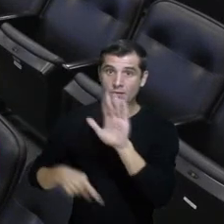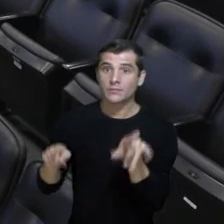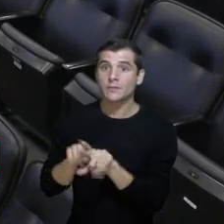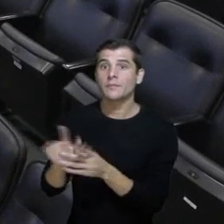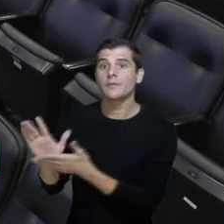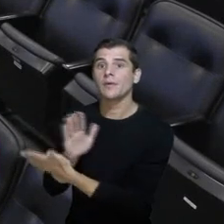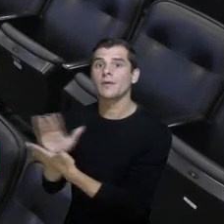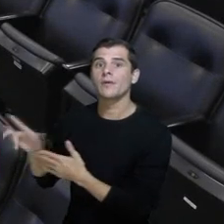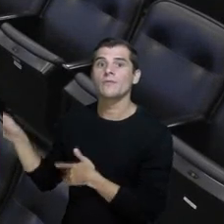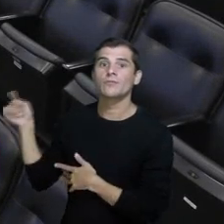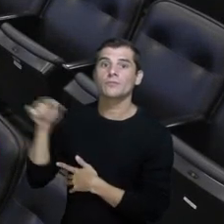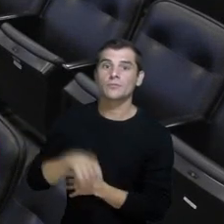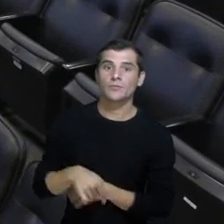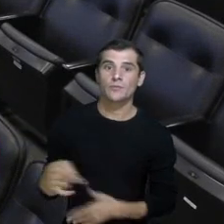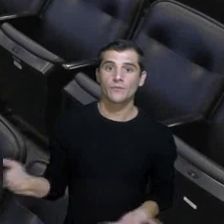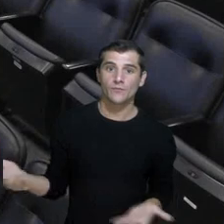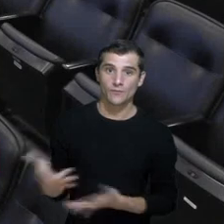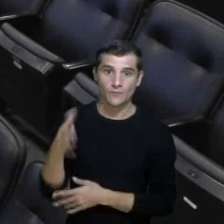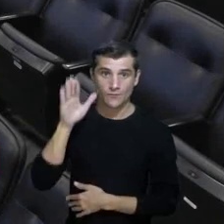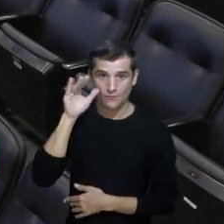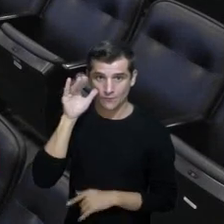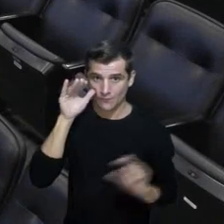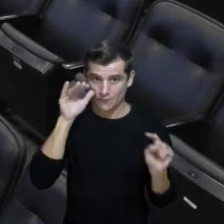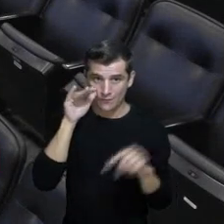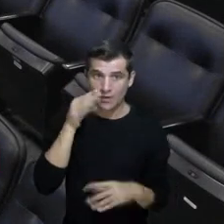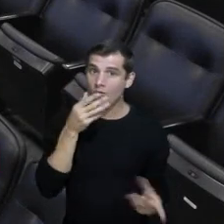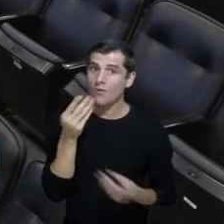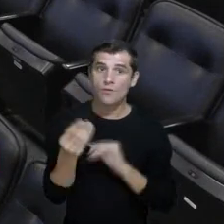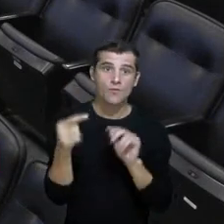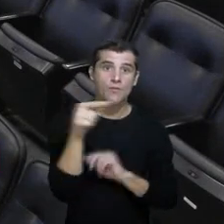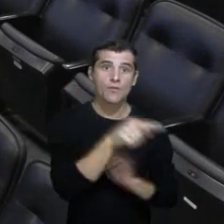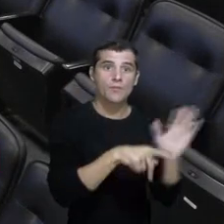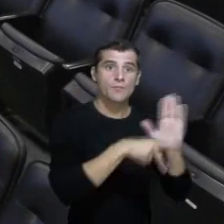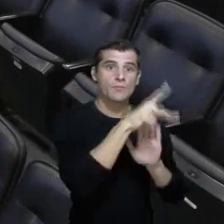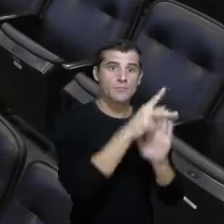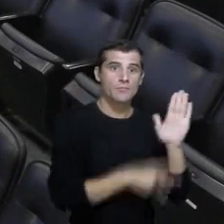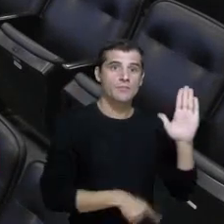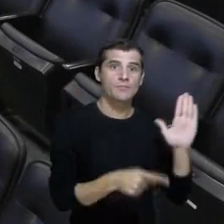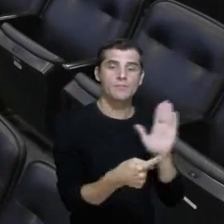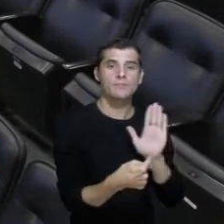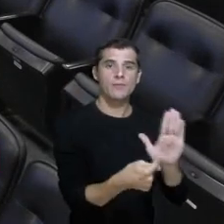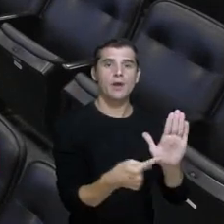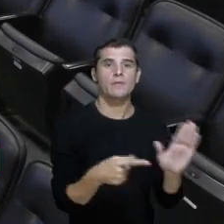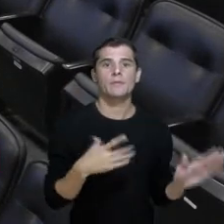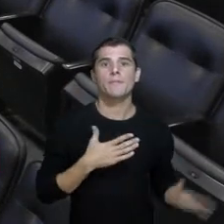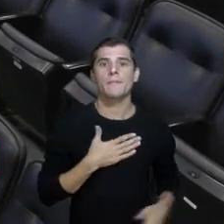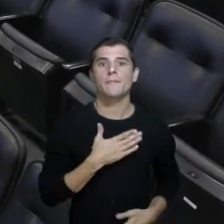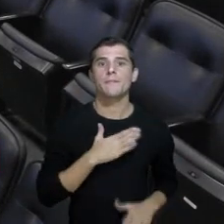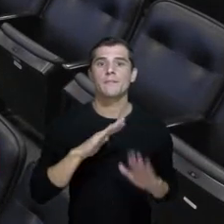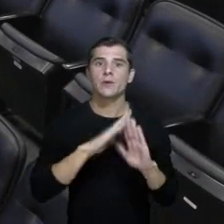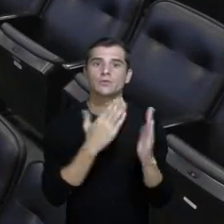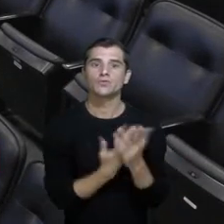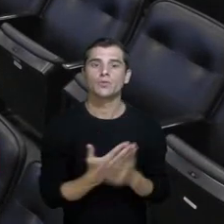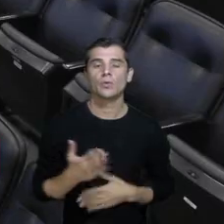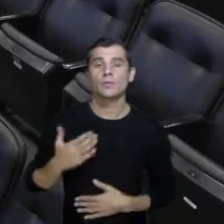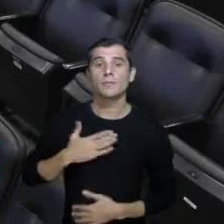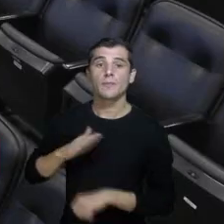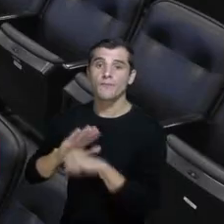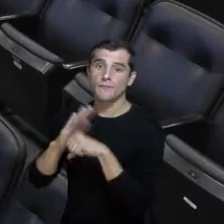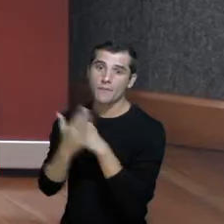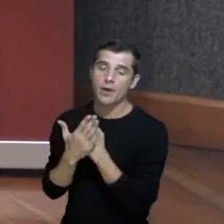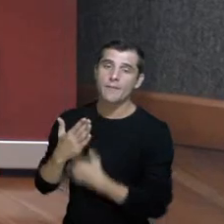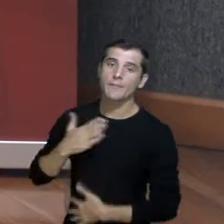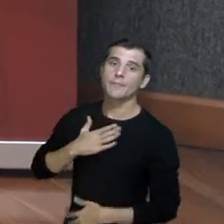participo como que eu executo esse projeto lá na minha na minha escola no meu bairro na minha rede social